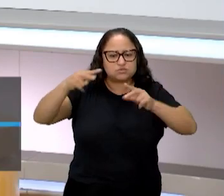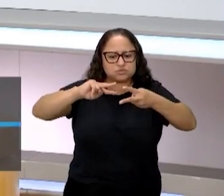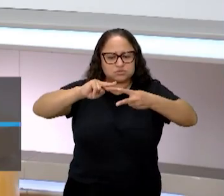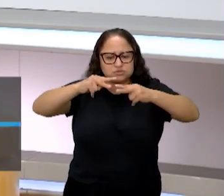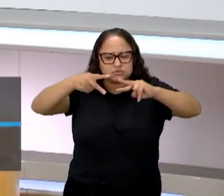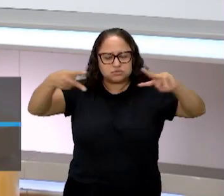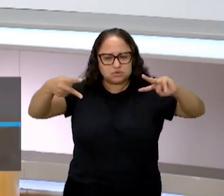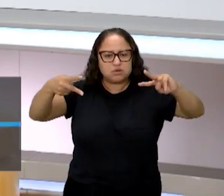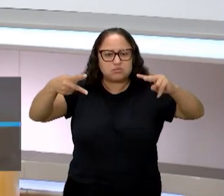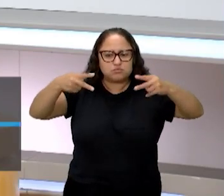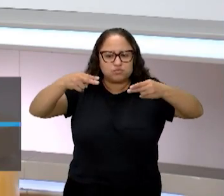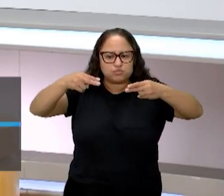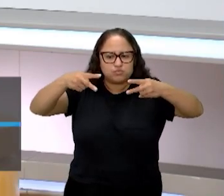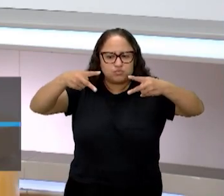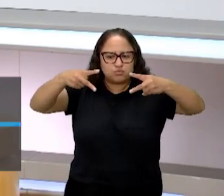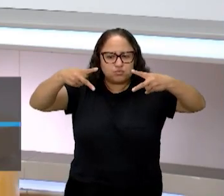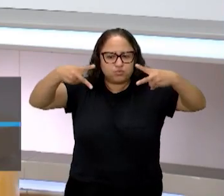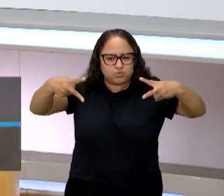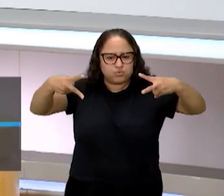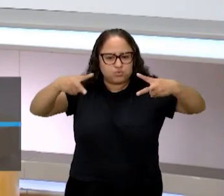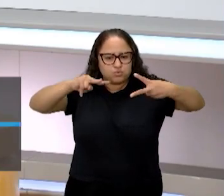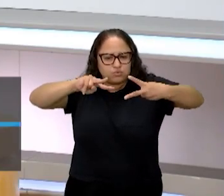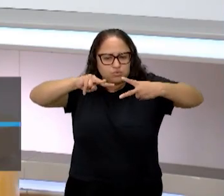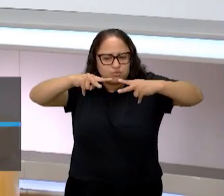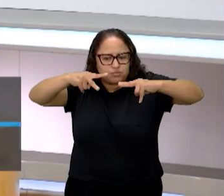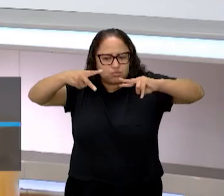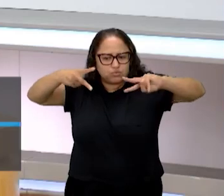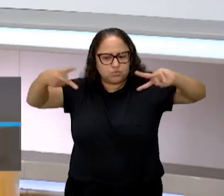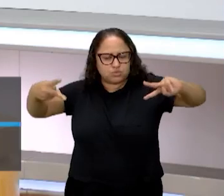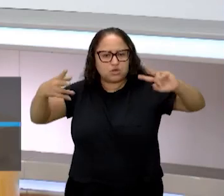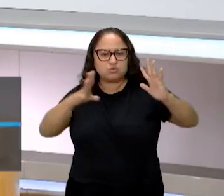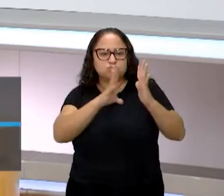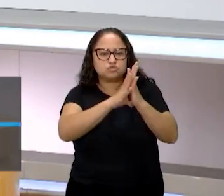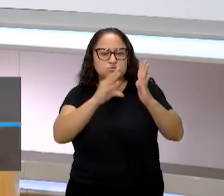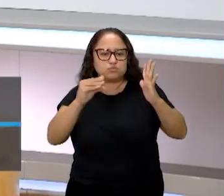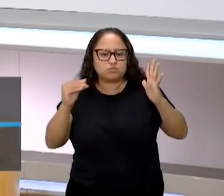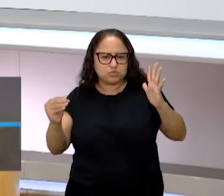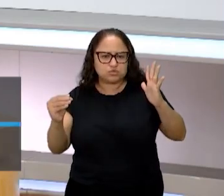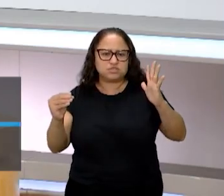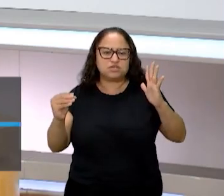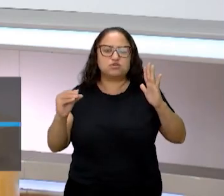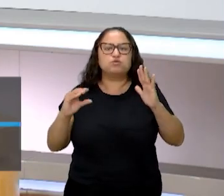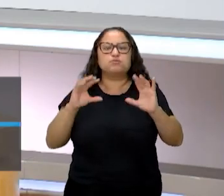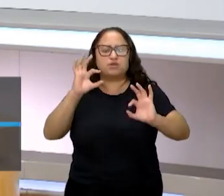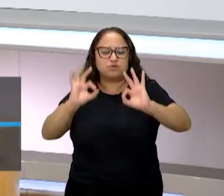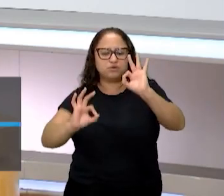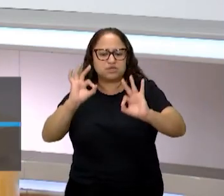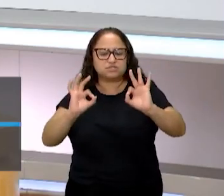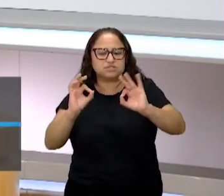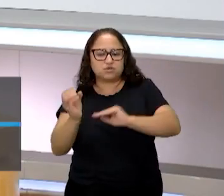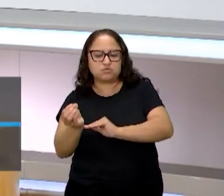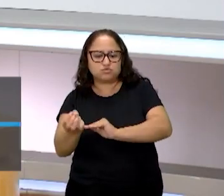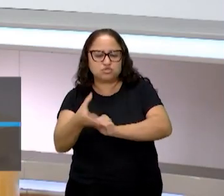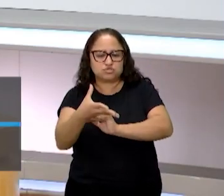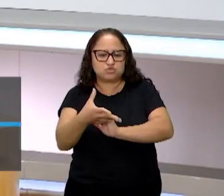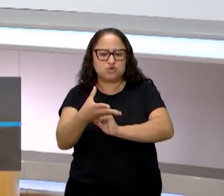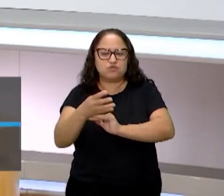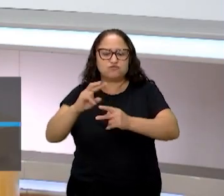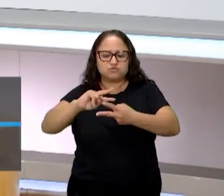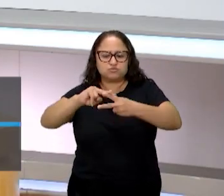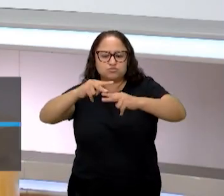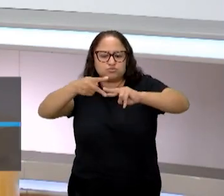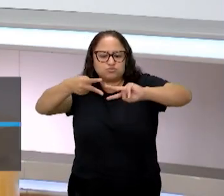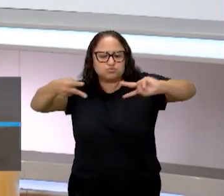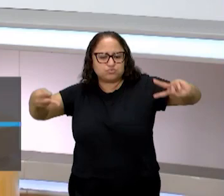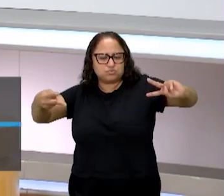se separam. E aí então elas servem de molde para, né, a formação de novos